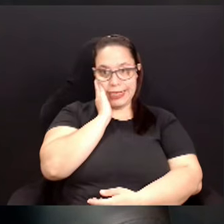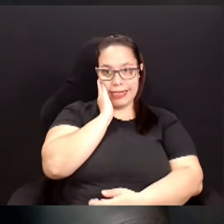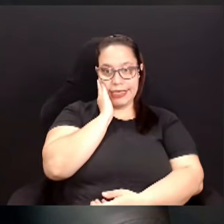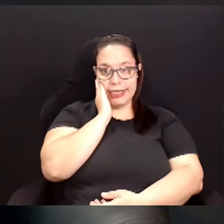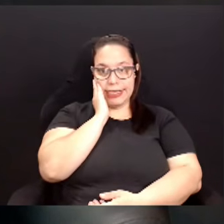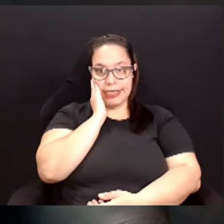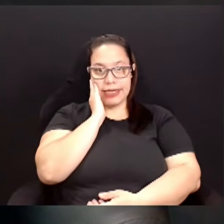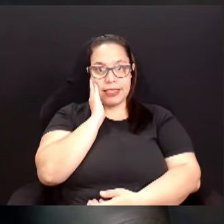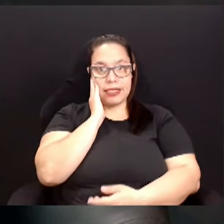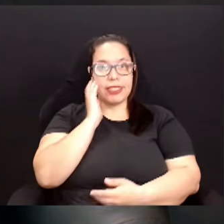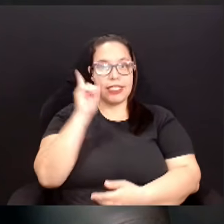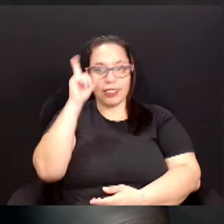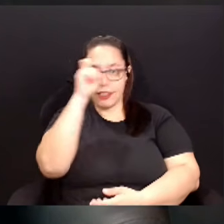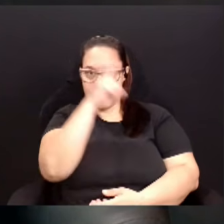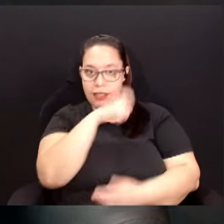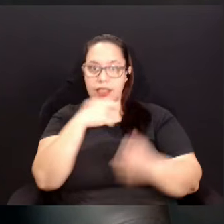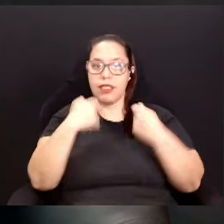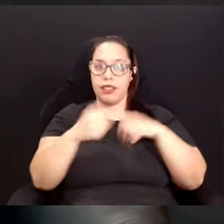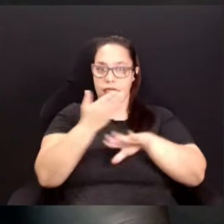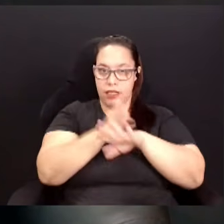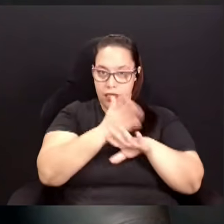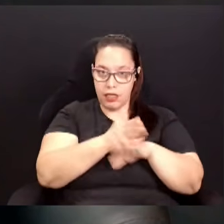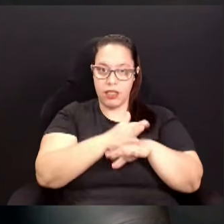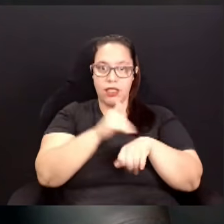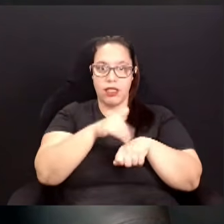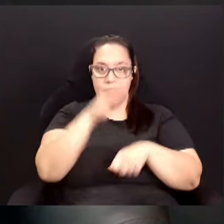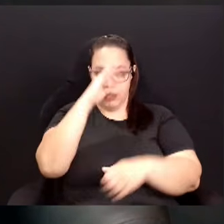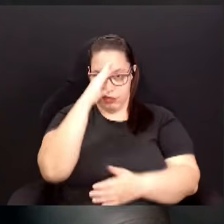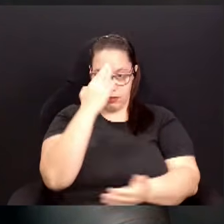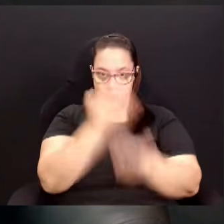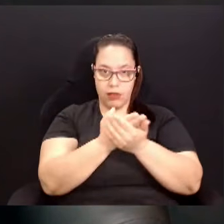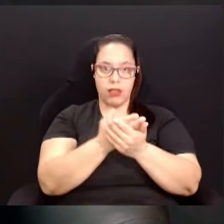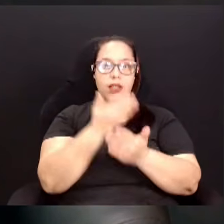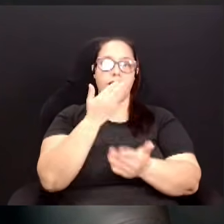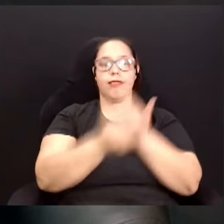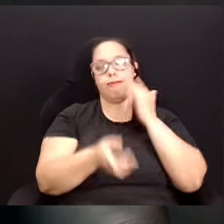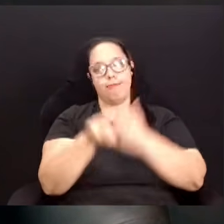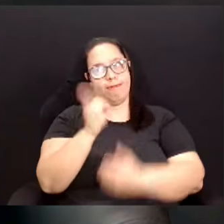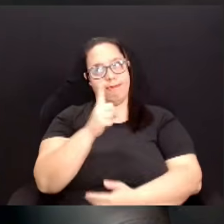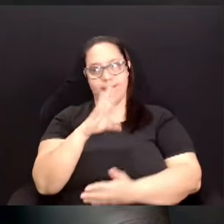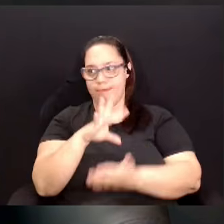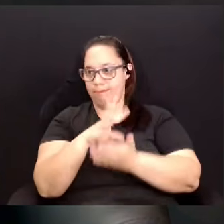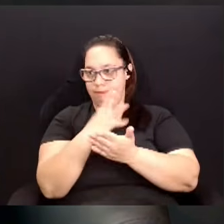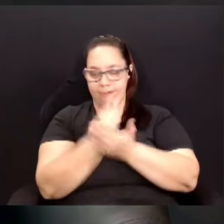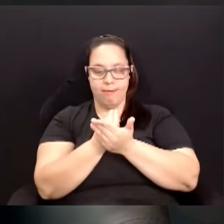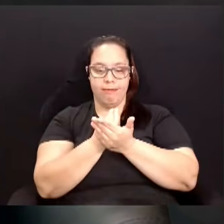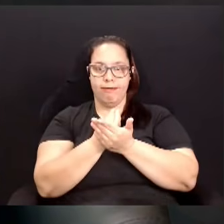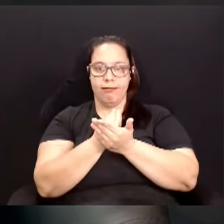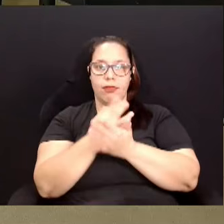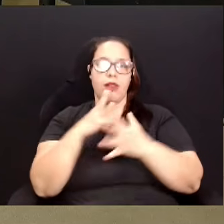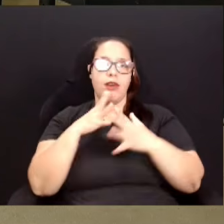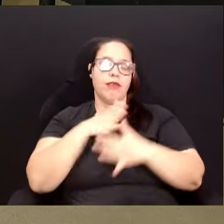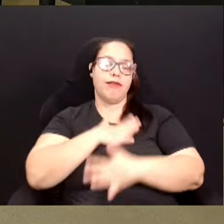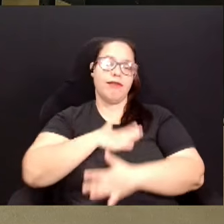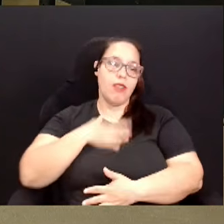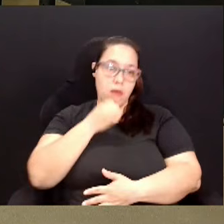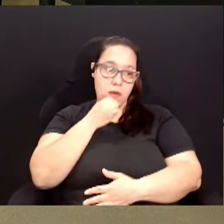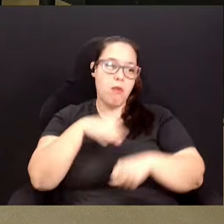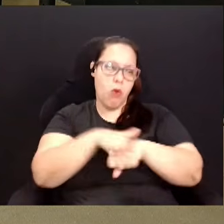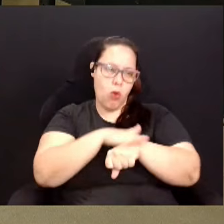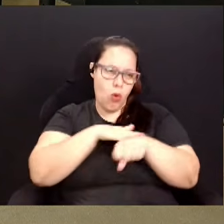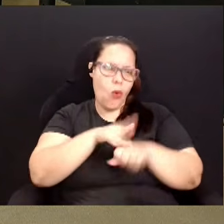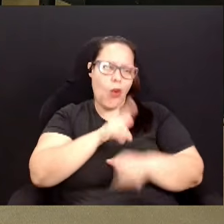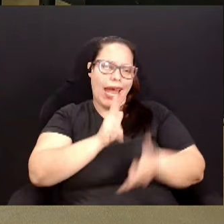trabalho, a gente precisa exercitar mais. Eu ainda acredito que a gente não vai perder essa habilidade, porque é uma delícia uma boa conversa, né? É verdade,